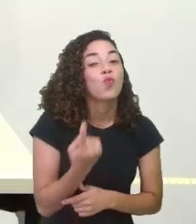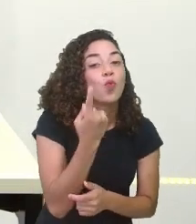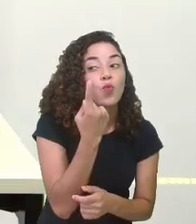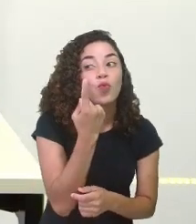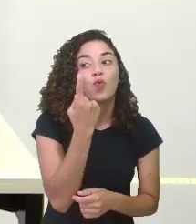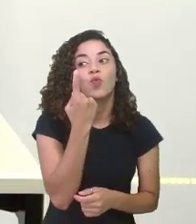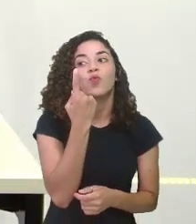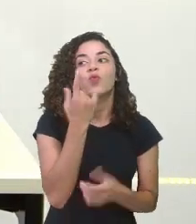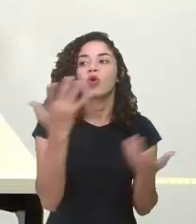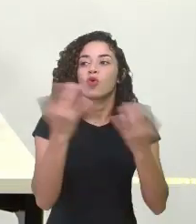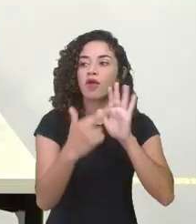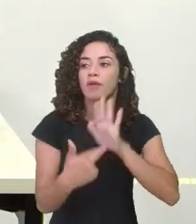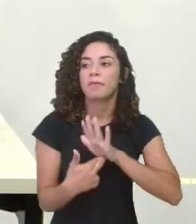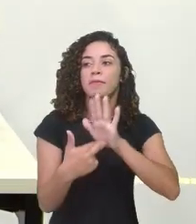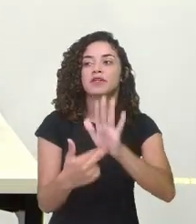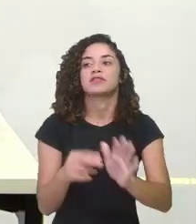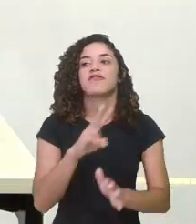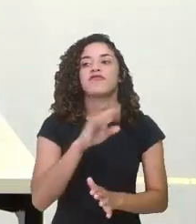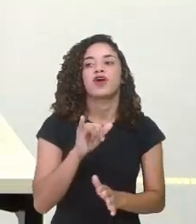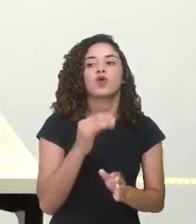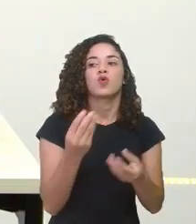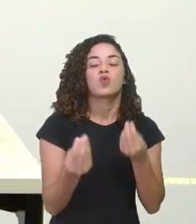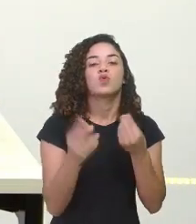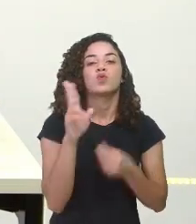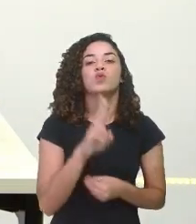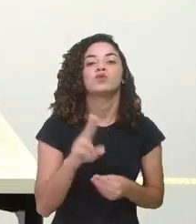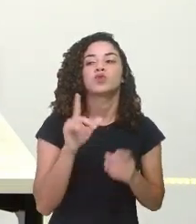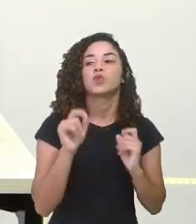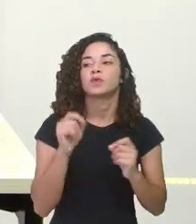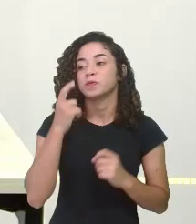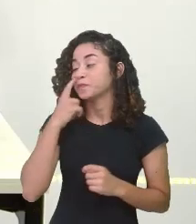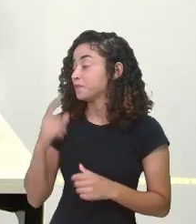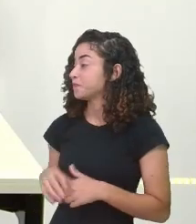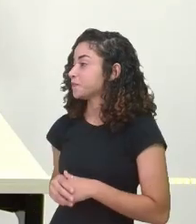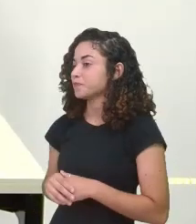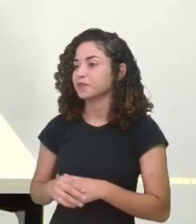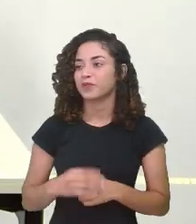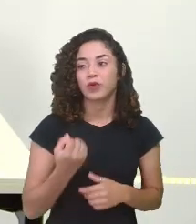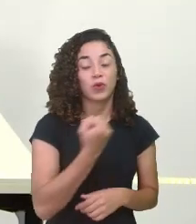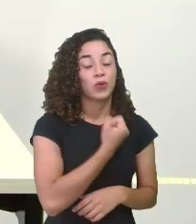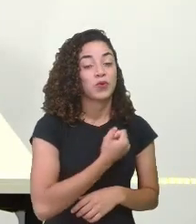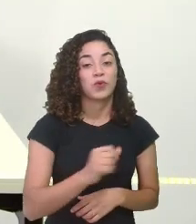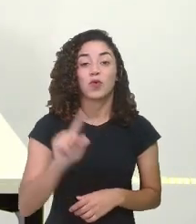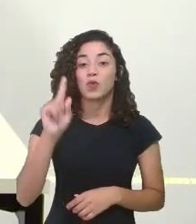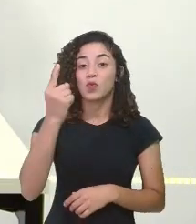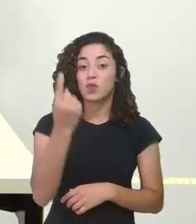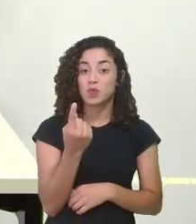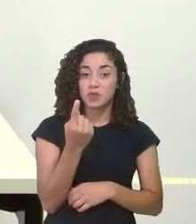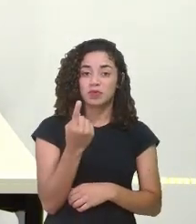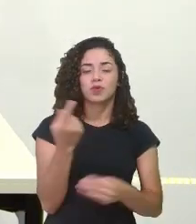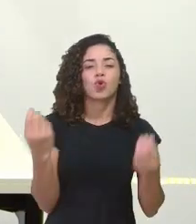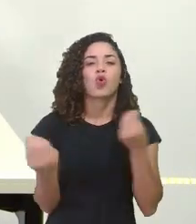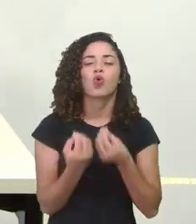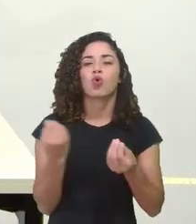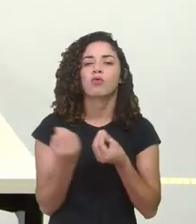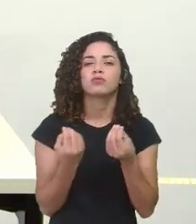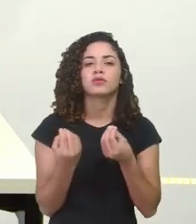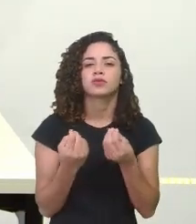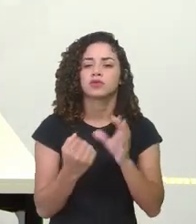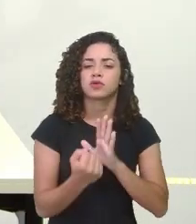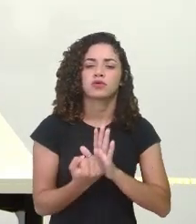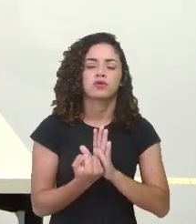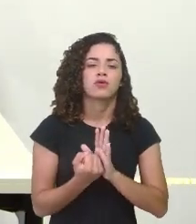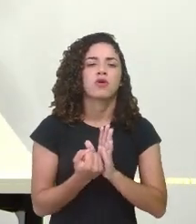para representar, eu vou utilizar o número 1. E aí, como é que eu represento esse número